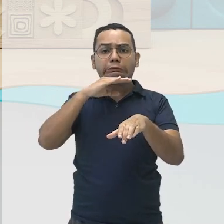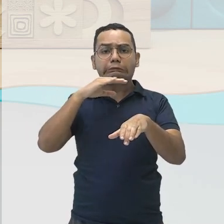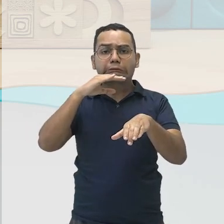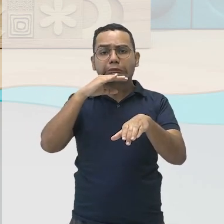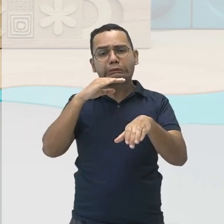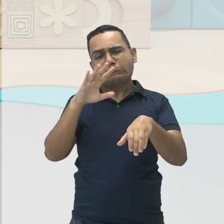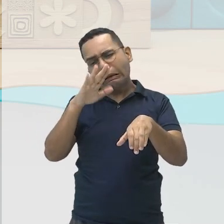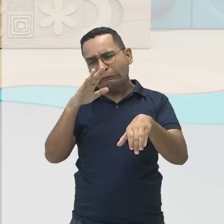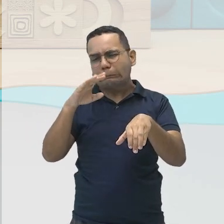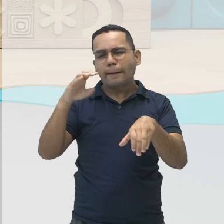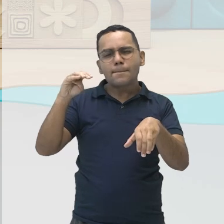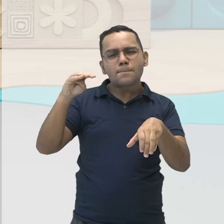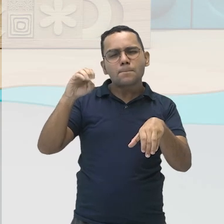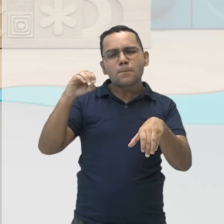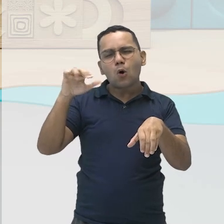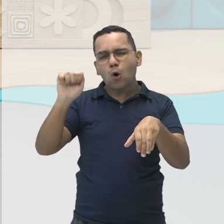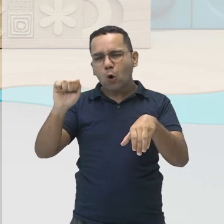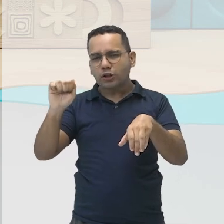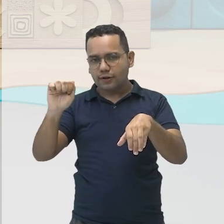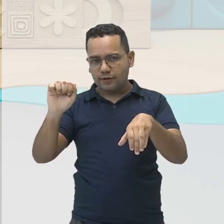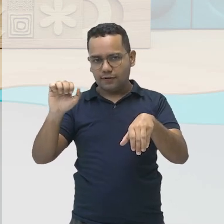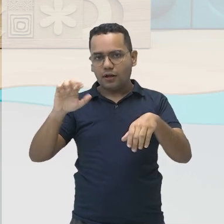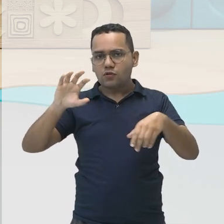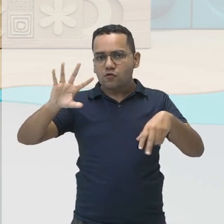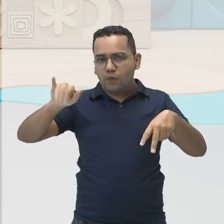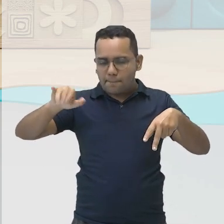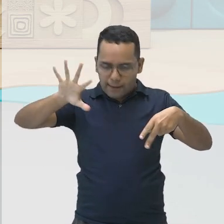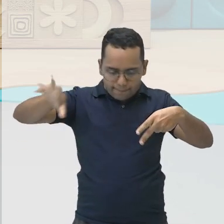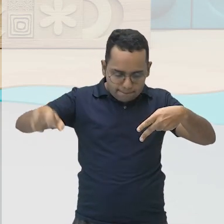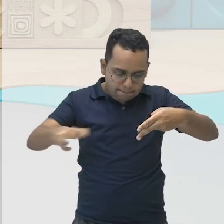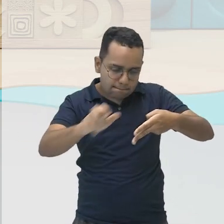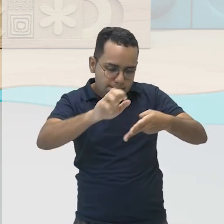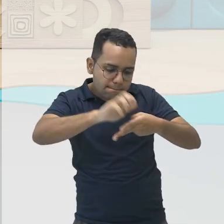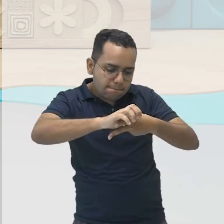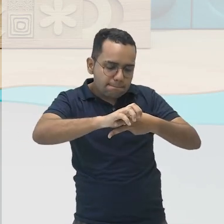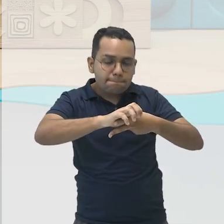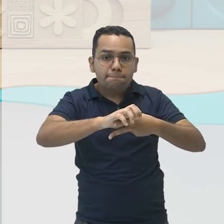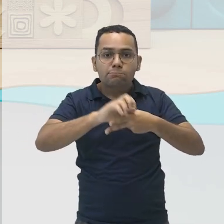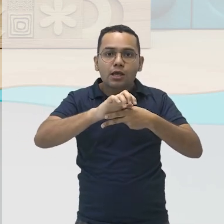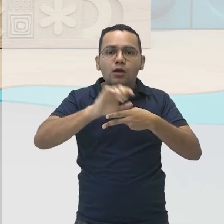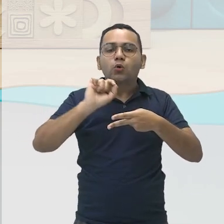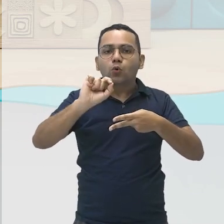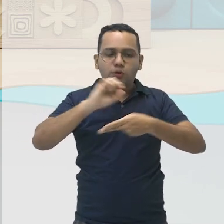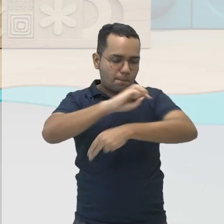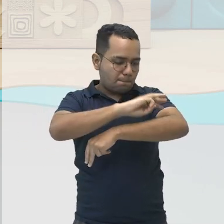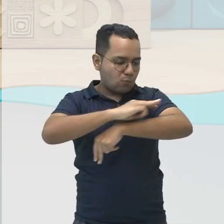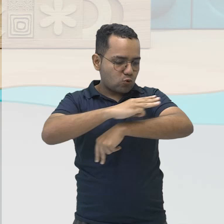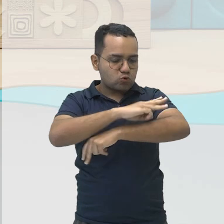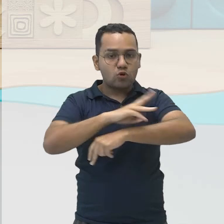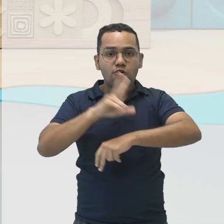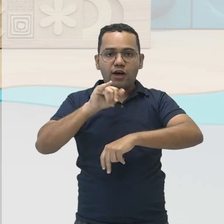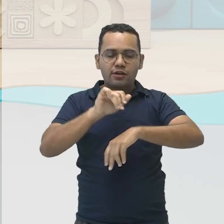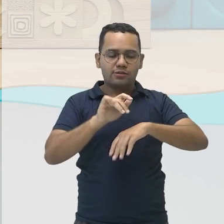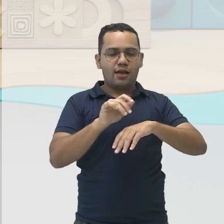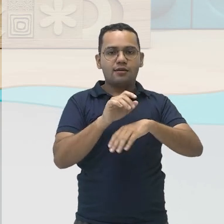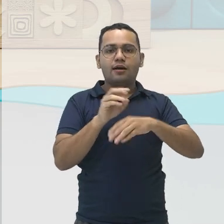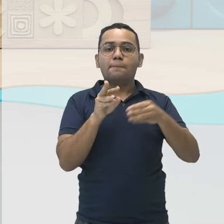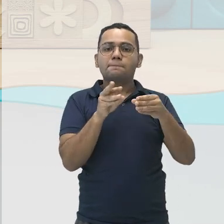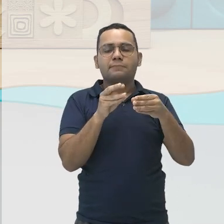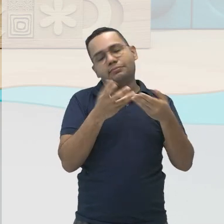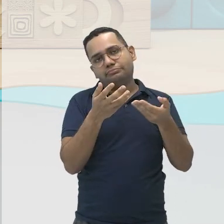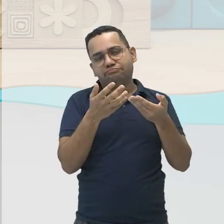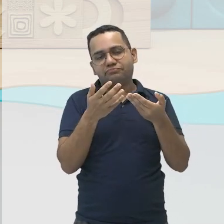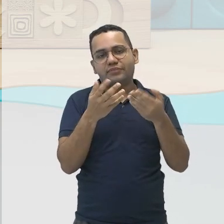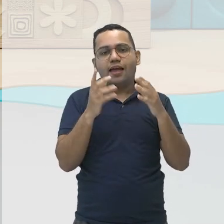fazer uma vasodilatação, né? Os seus músculos, eles vão começar a relaxar, ok?